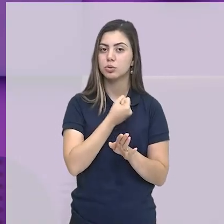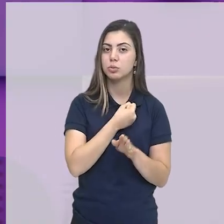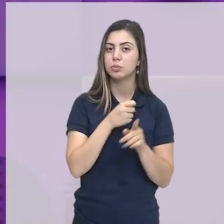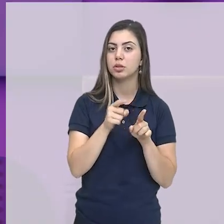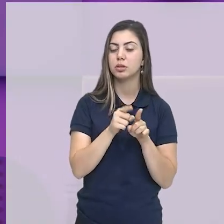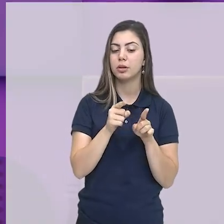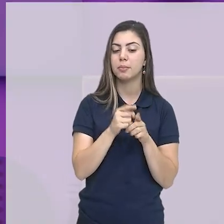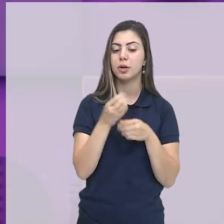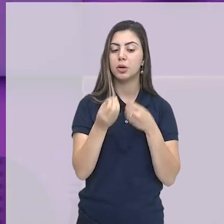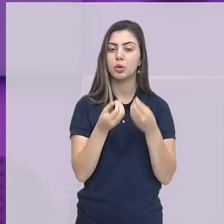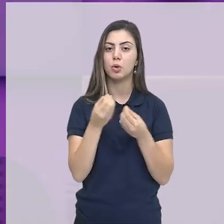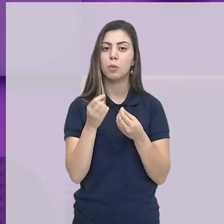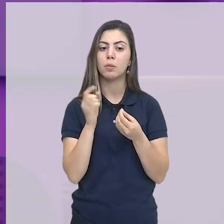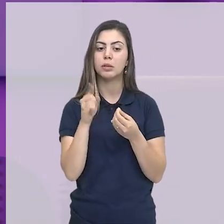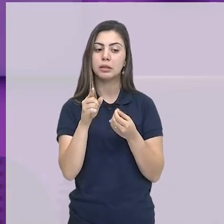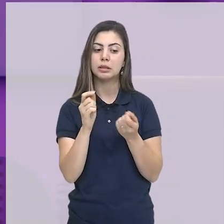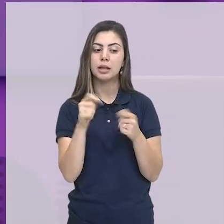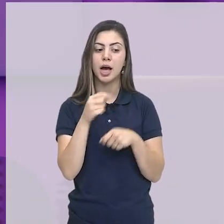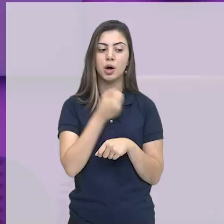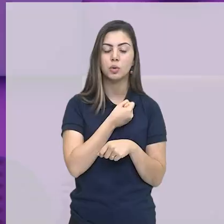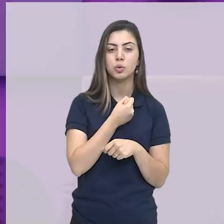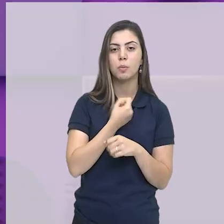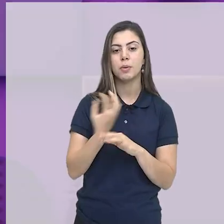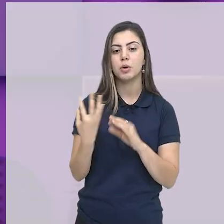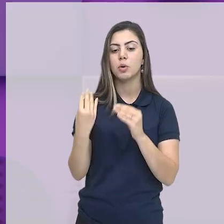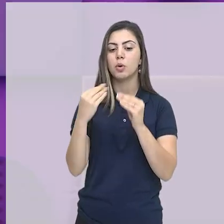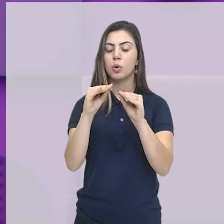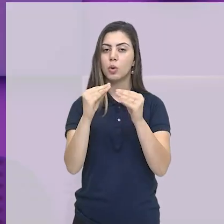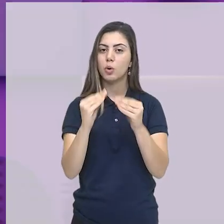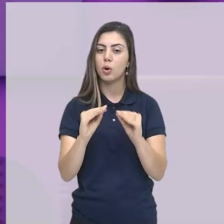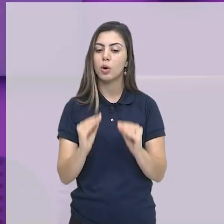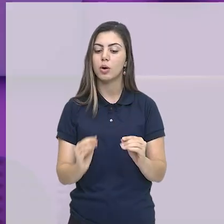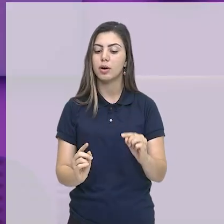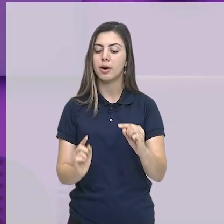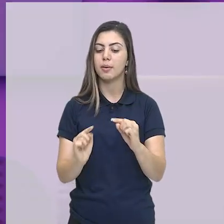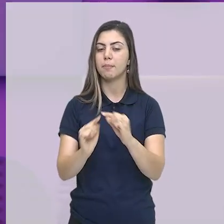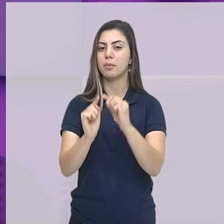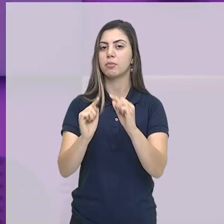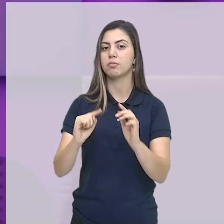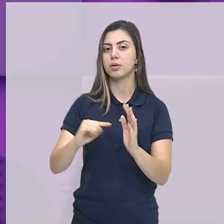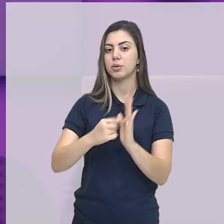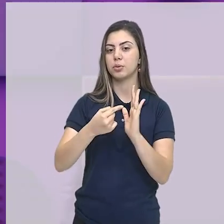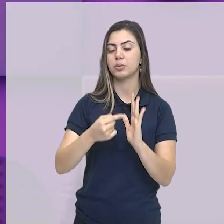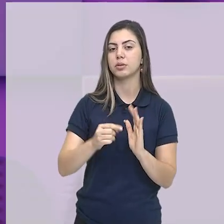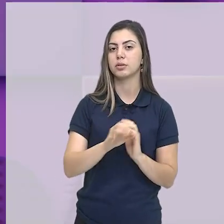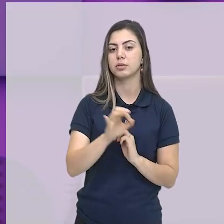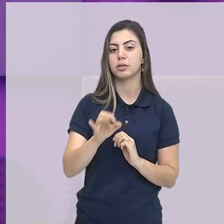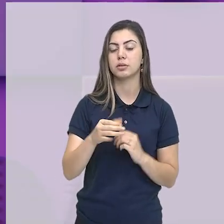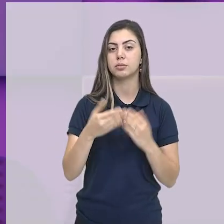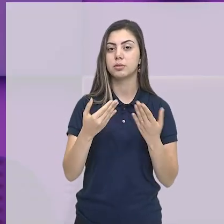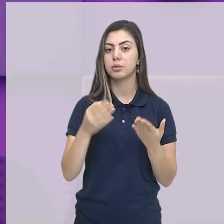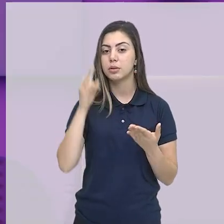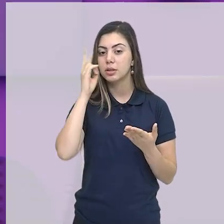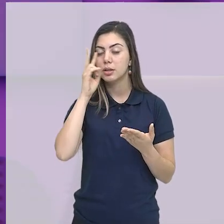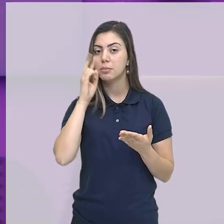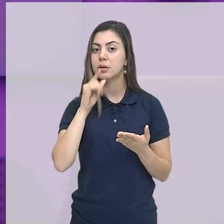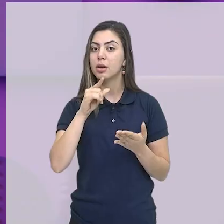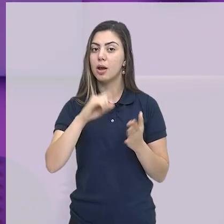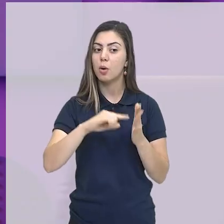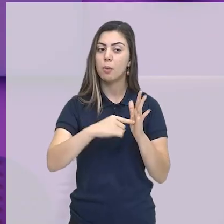e como localizar. Primeiro você vai, lembrando que um ponto ele é localizado, tem